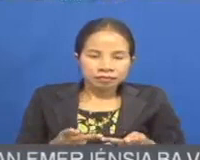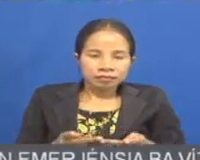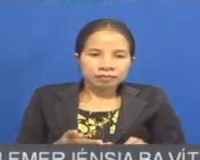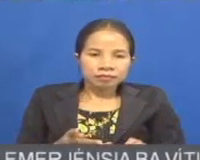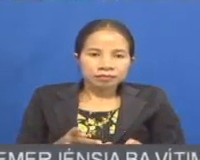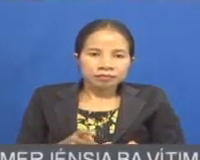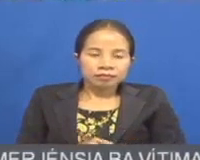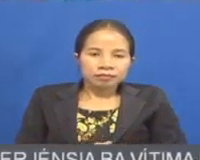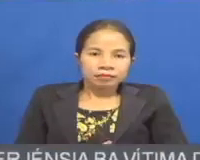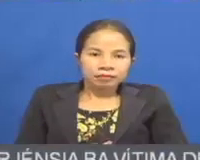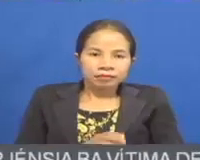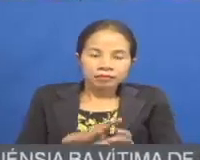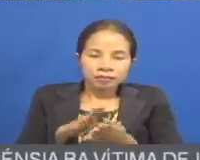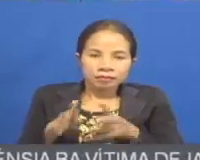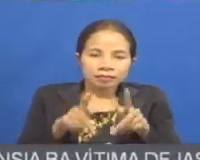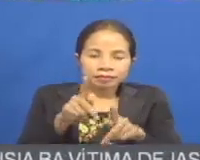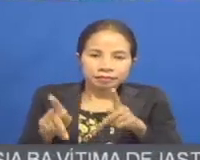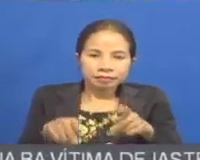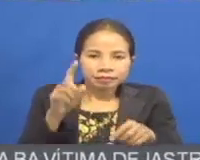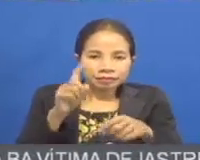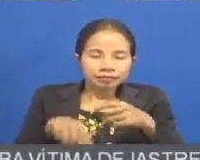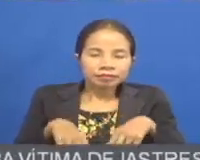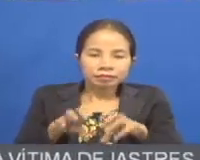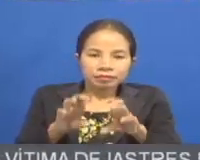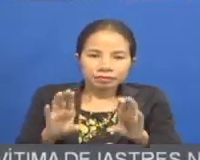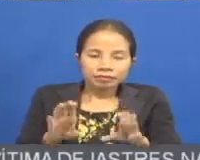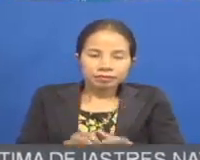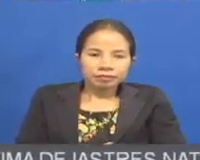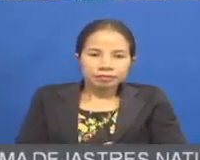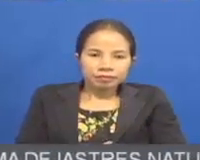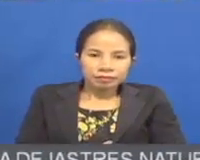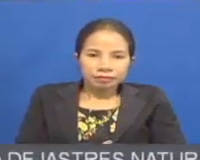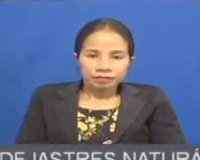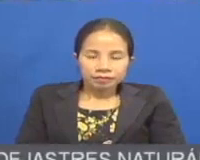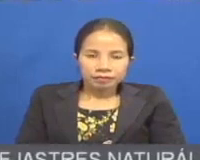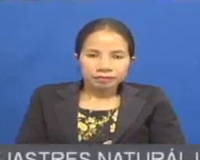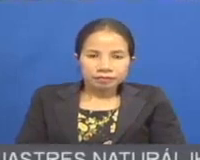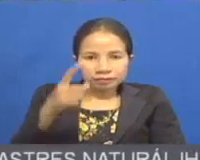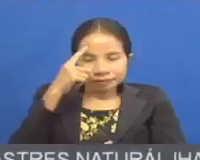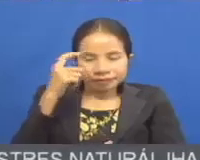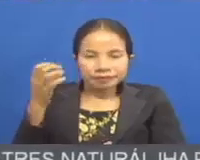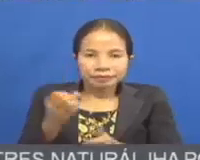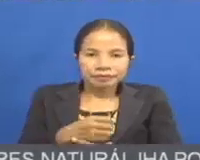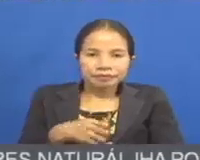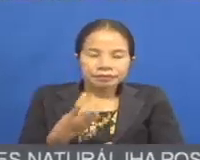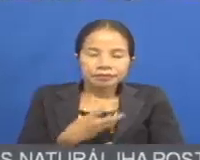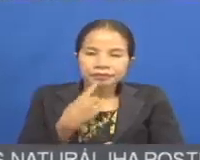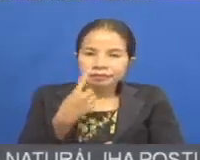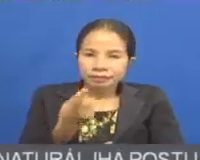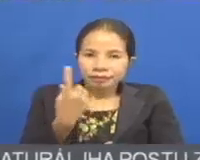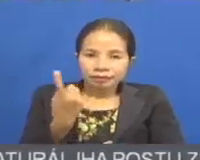trotuar leten a tu negociante sira la belefa. Tamane maka oportunidade ne, ita avisa na